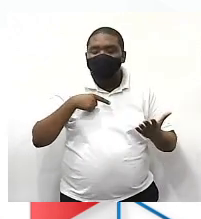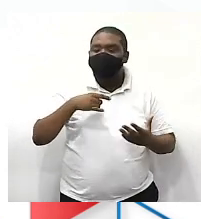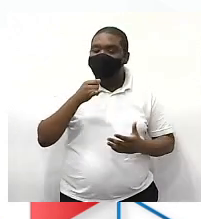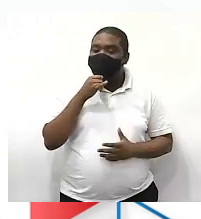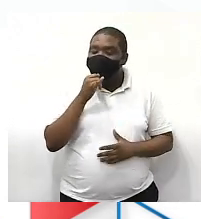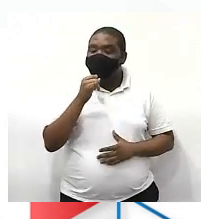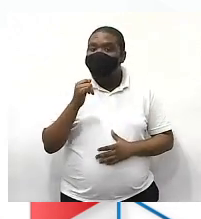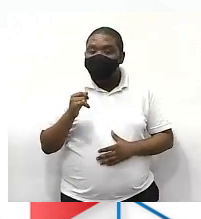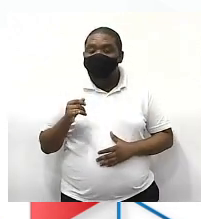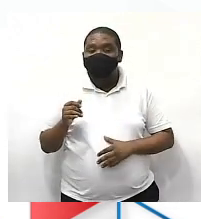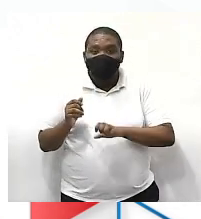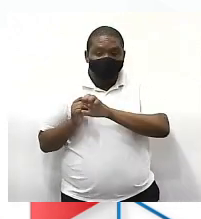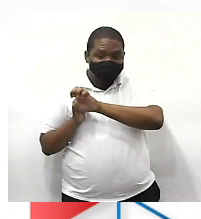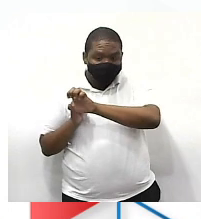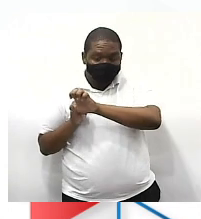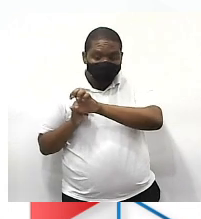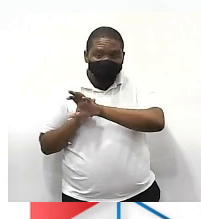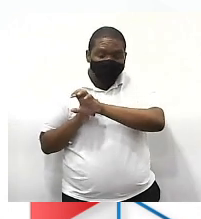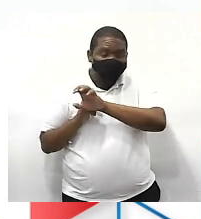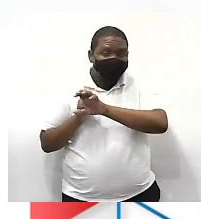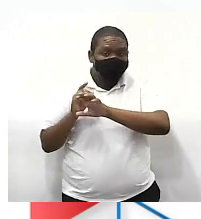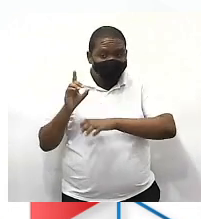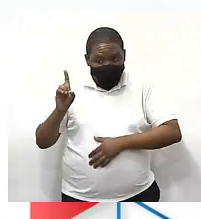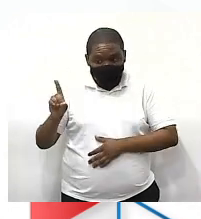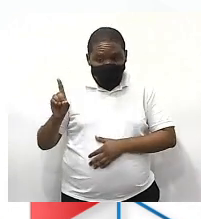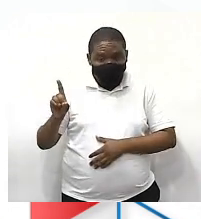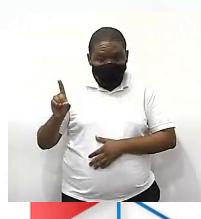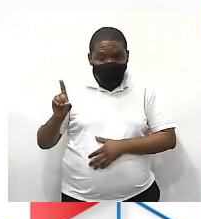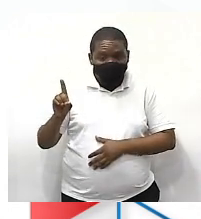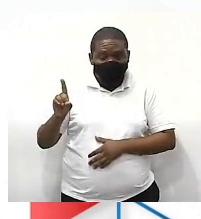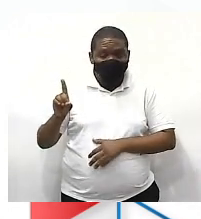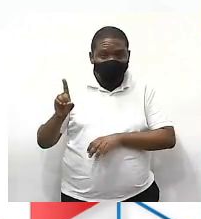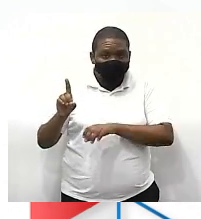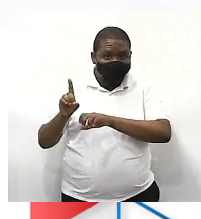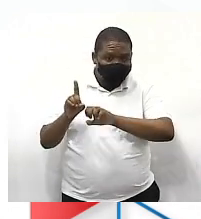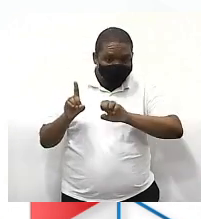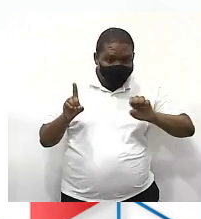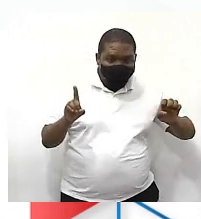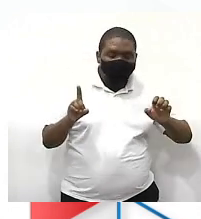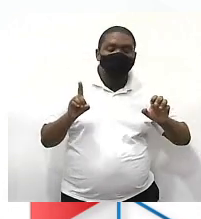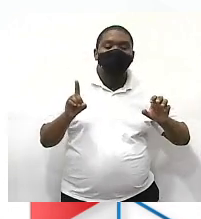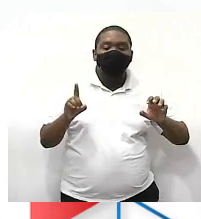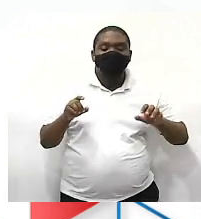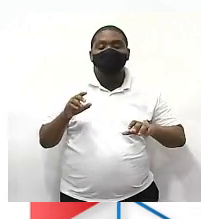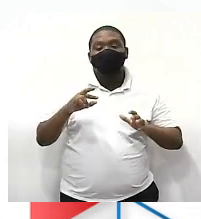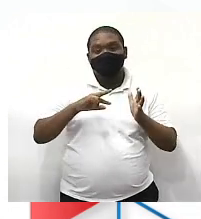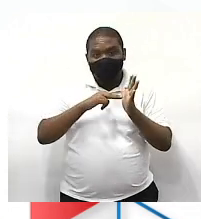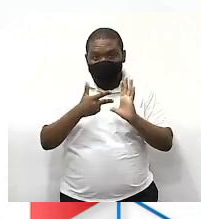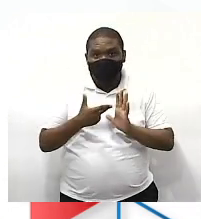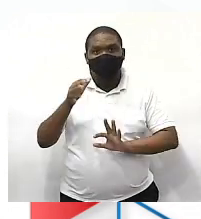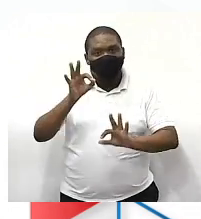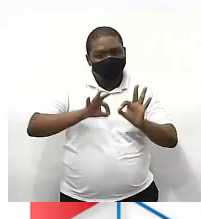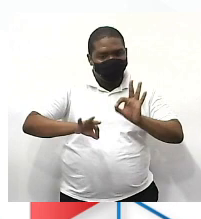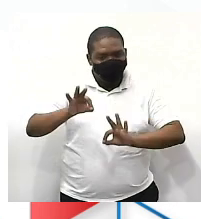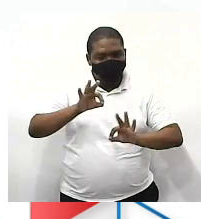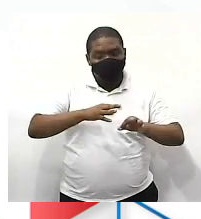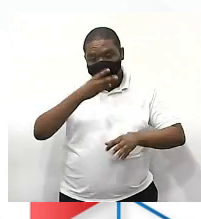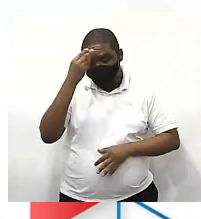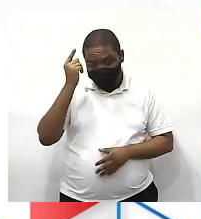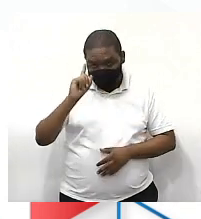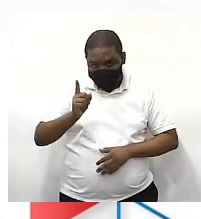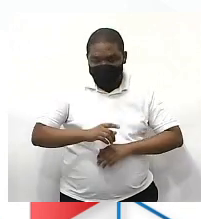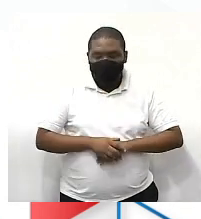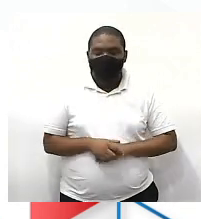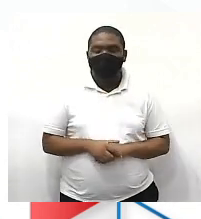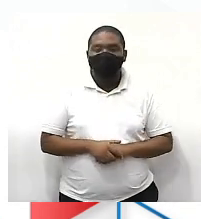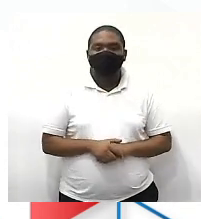leitura da esquerda para a direita, corresponde a uma ordem, tá bom? Não vai esquecer isso, ok? Vamos lá agora